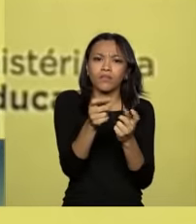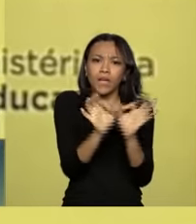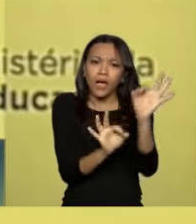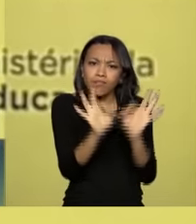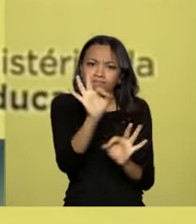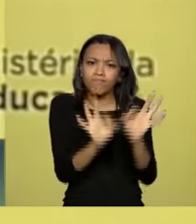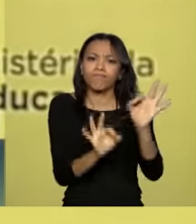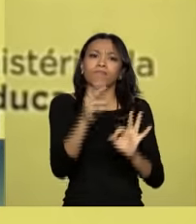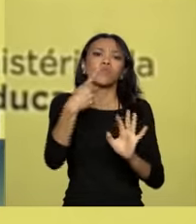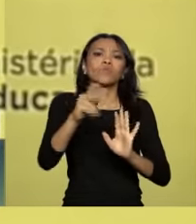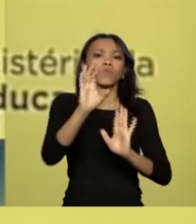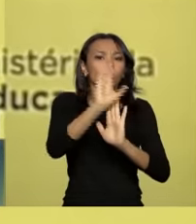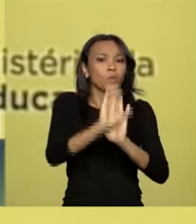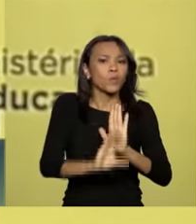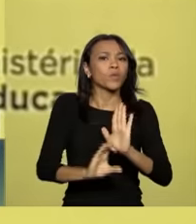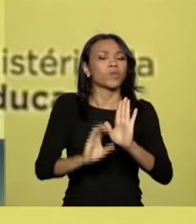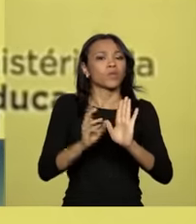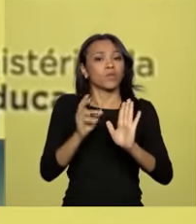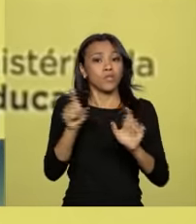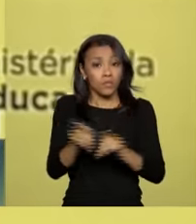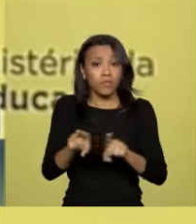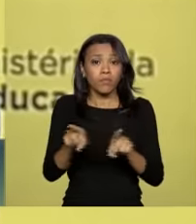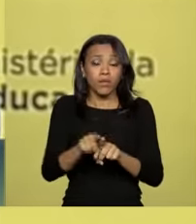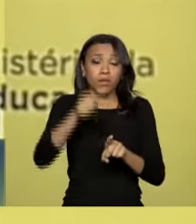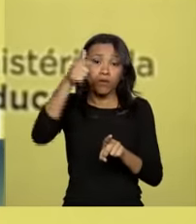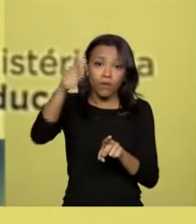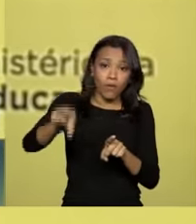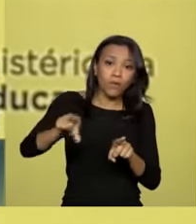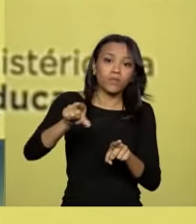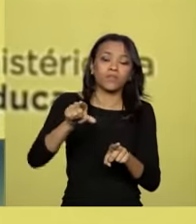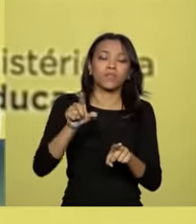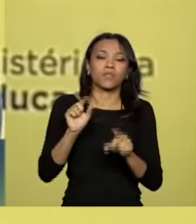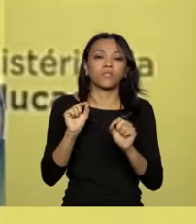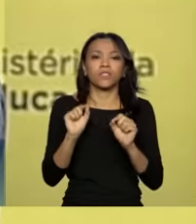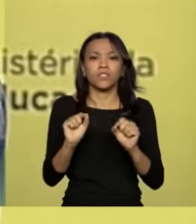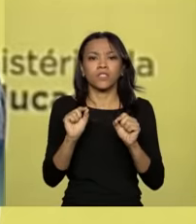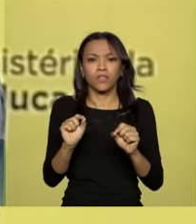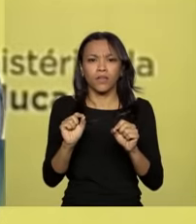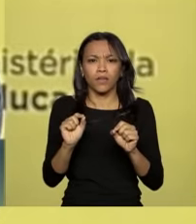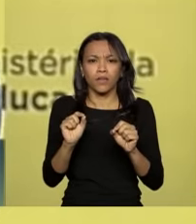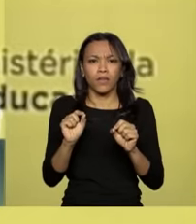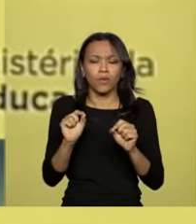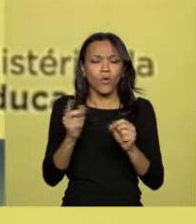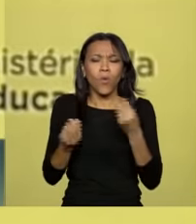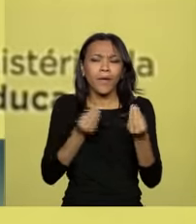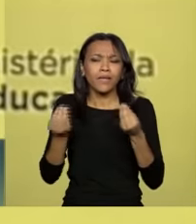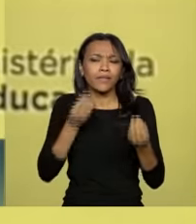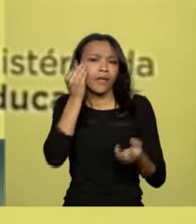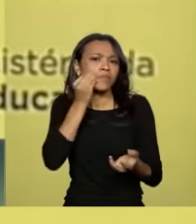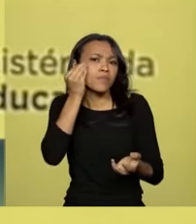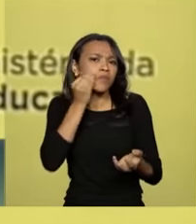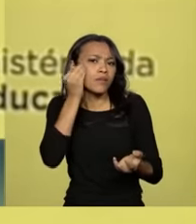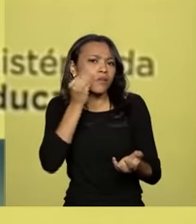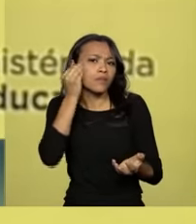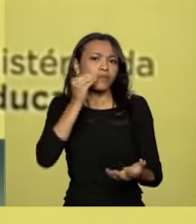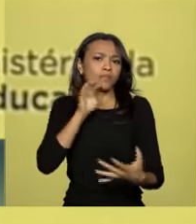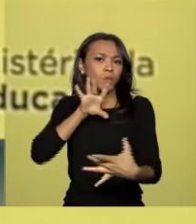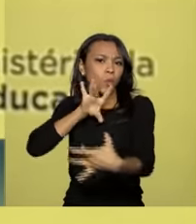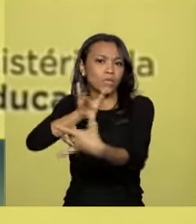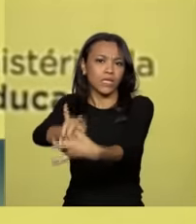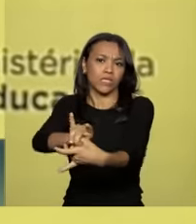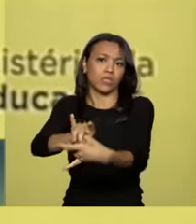diretrizes, e também exatamente a questão do cenário de prática da rede de saúde,